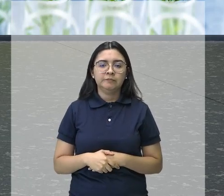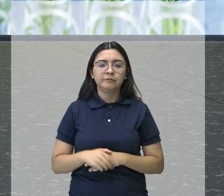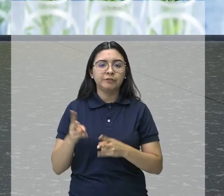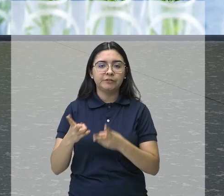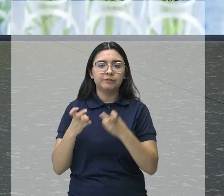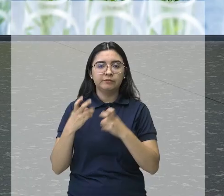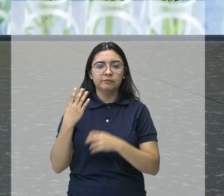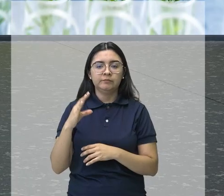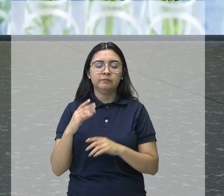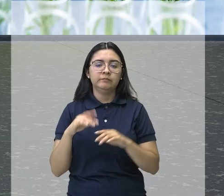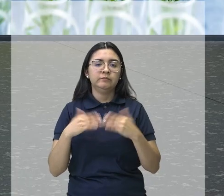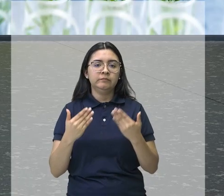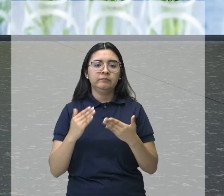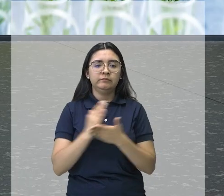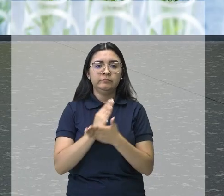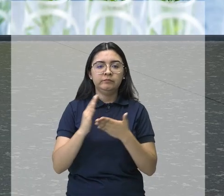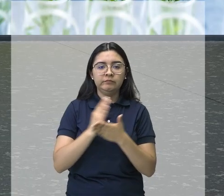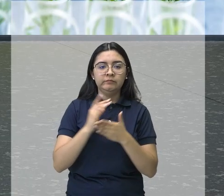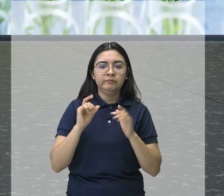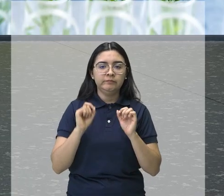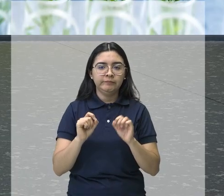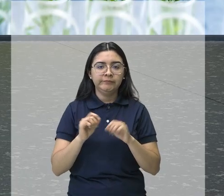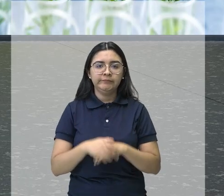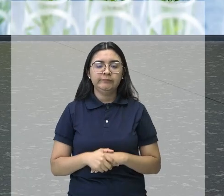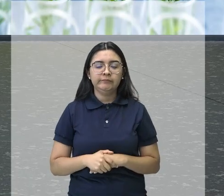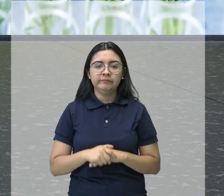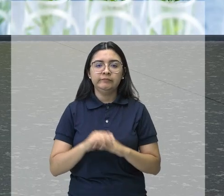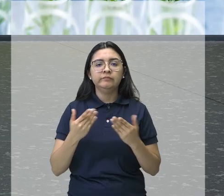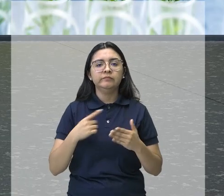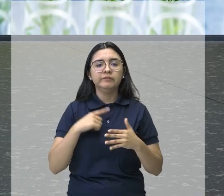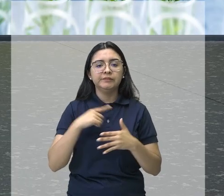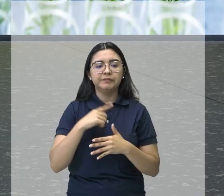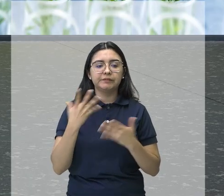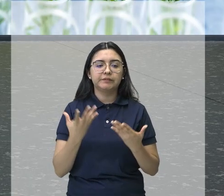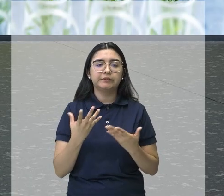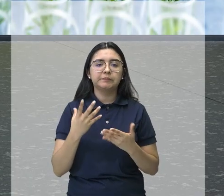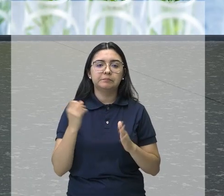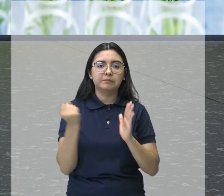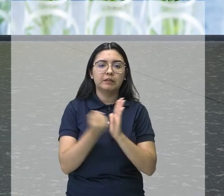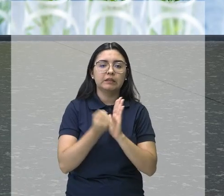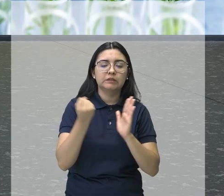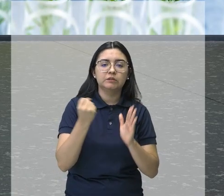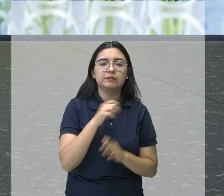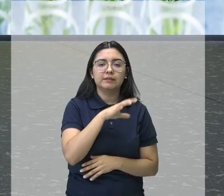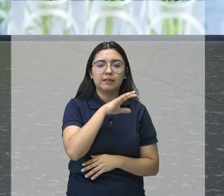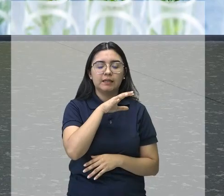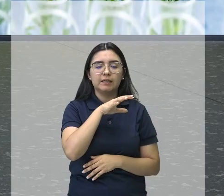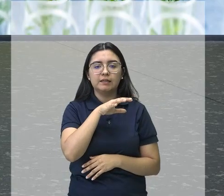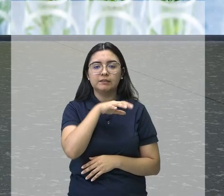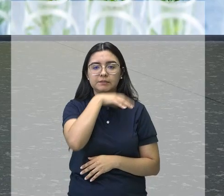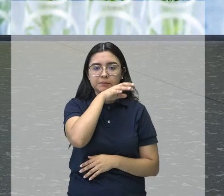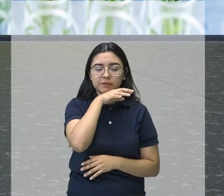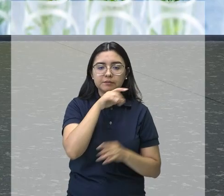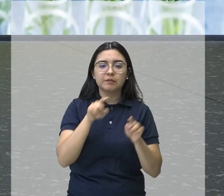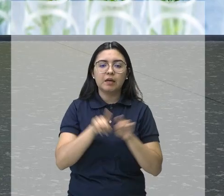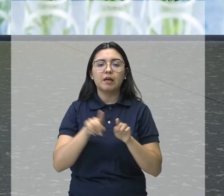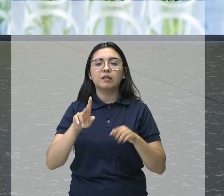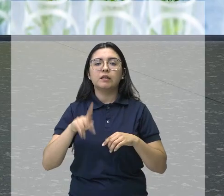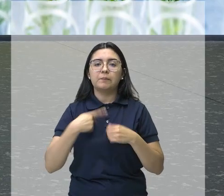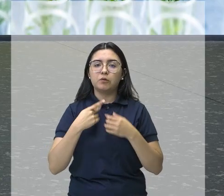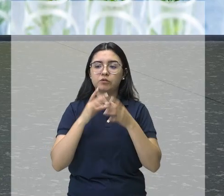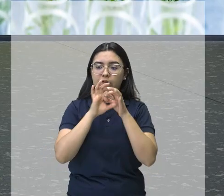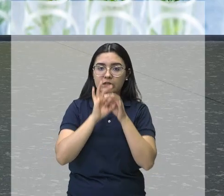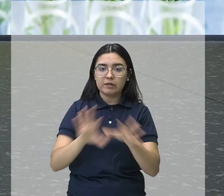científico, geralmente marcando esses animais, morcegos e outros animais, e soltando, olha